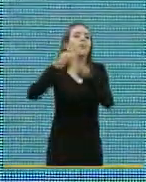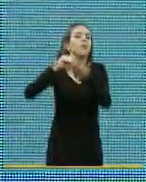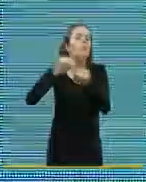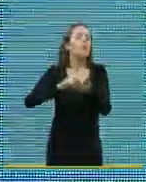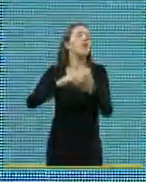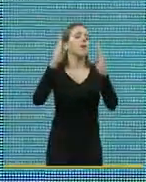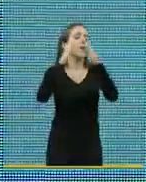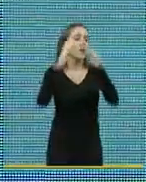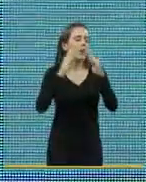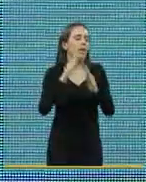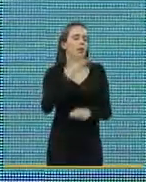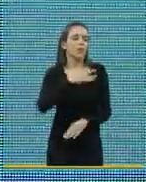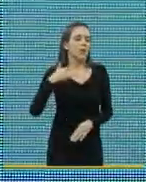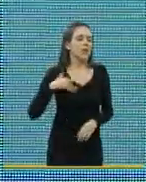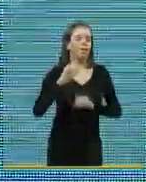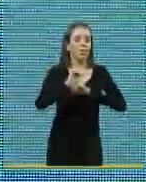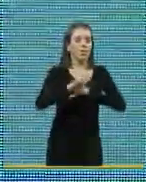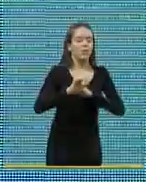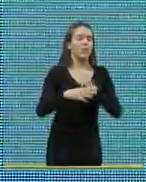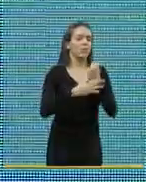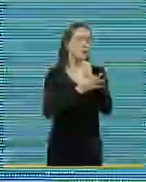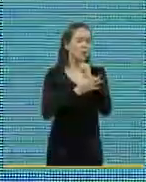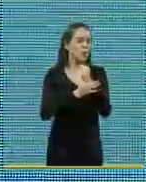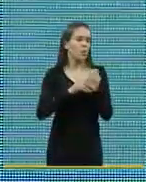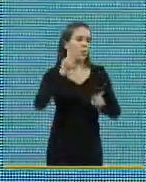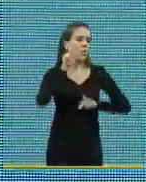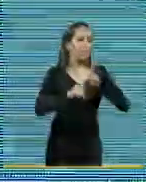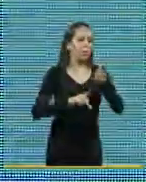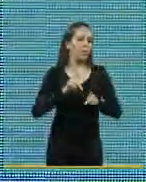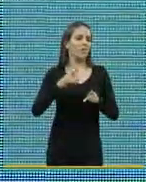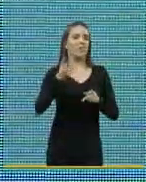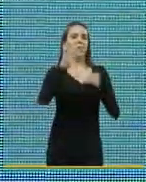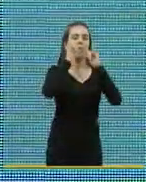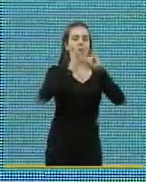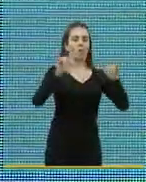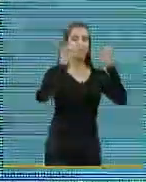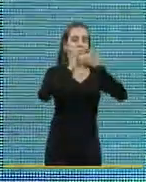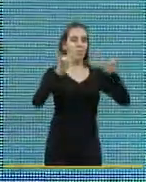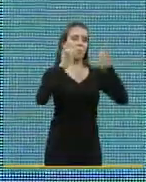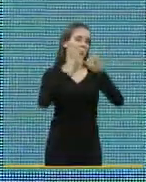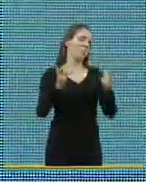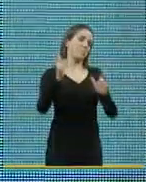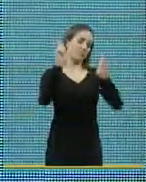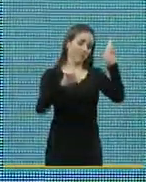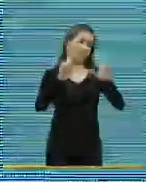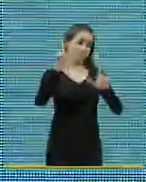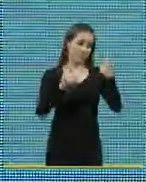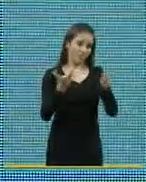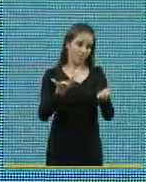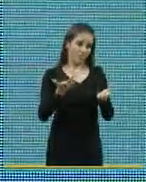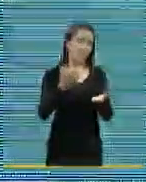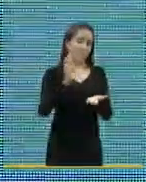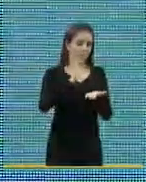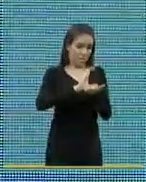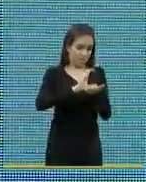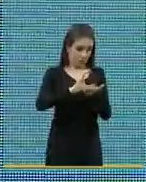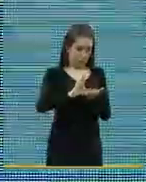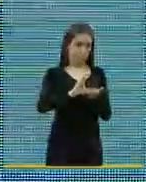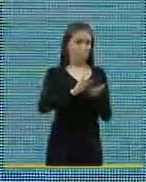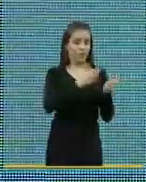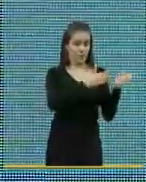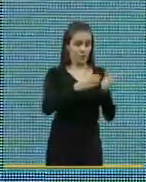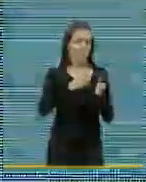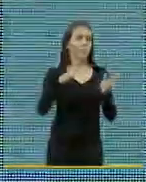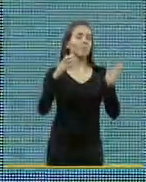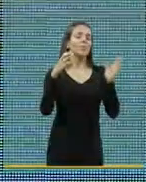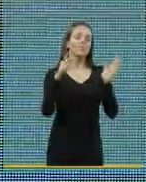para a saúde com a segurança a educação do nosso povo com propaganda até de monopólio foi bem essa verba a partir do governo do